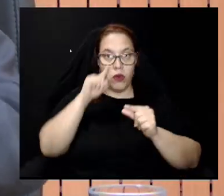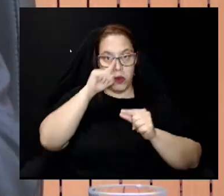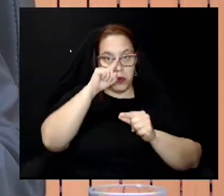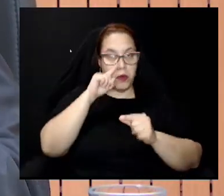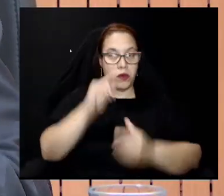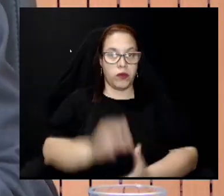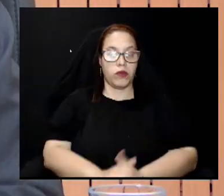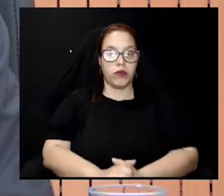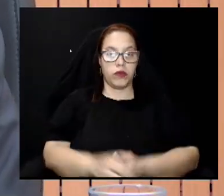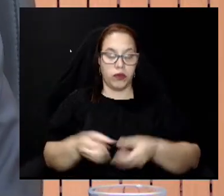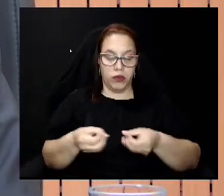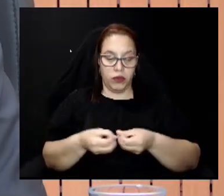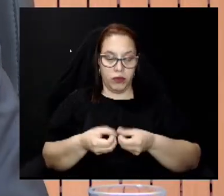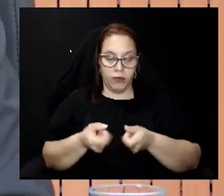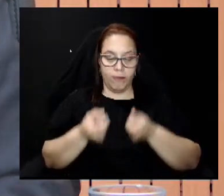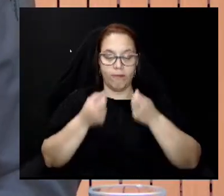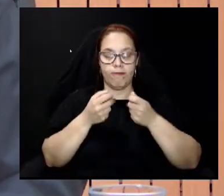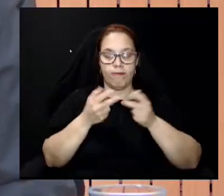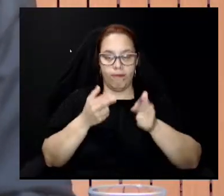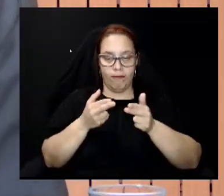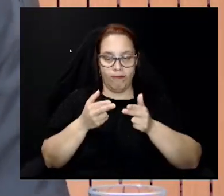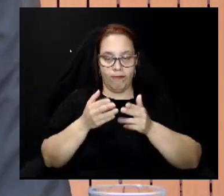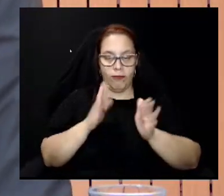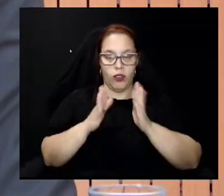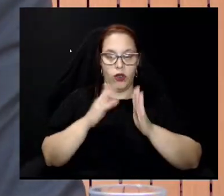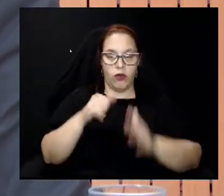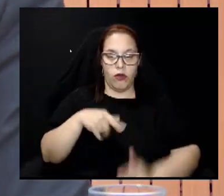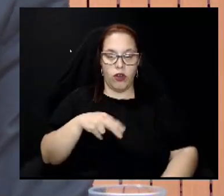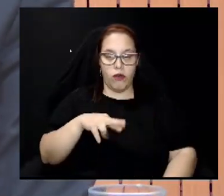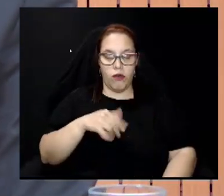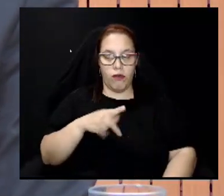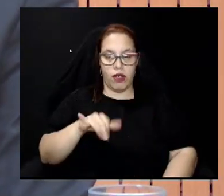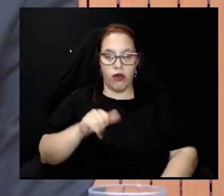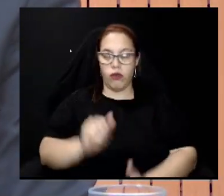tem tudo a ver com o período da menopausa e com a ovulação.